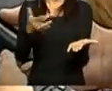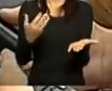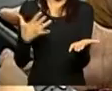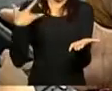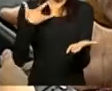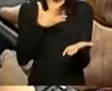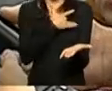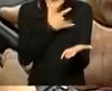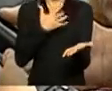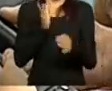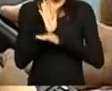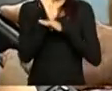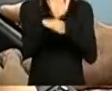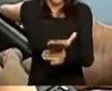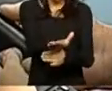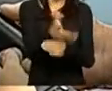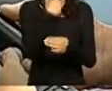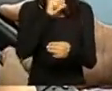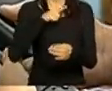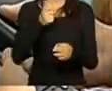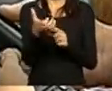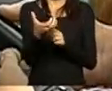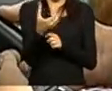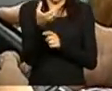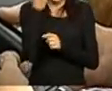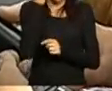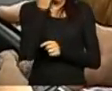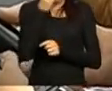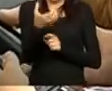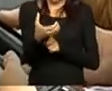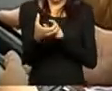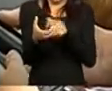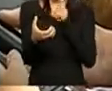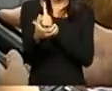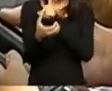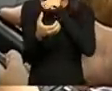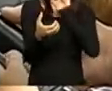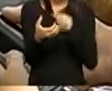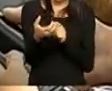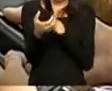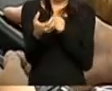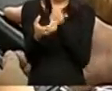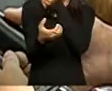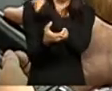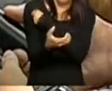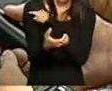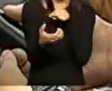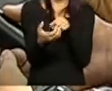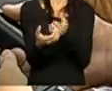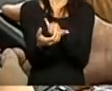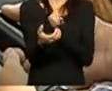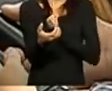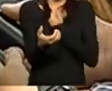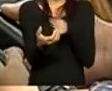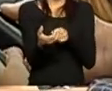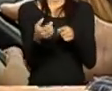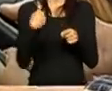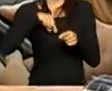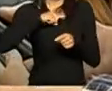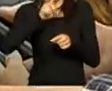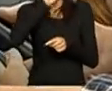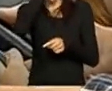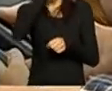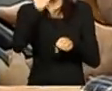inclusive Oi Lara poder acompanhar a data da vacinação mas nós conseguimos desenvolver estratégias e